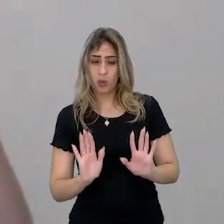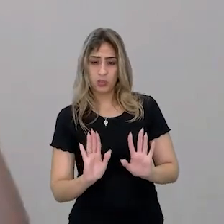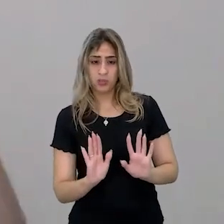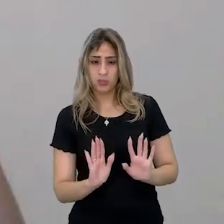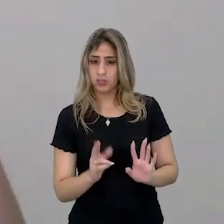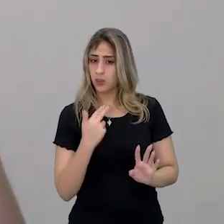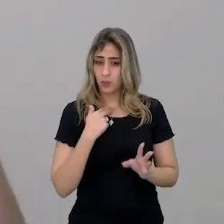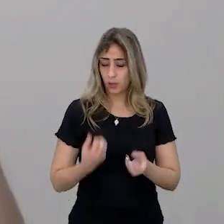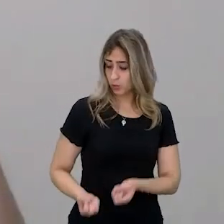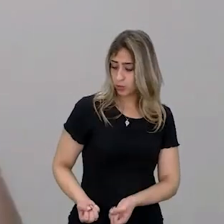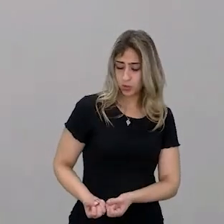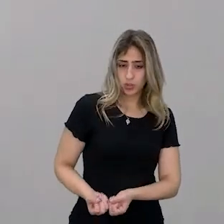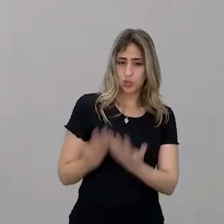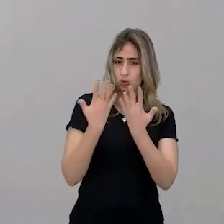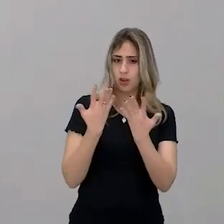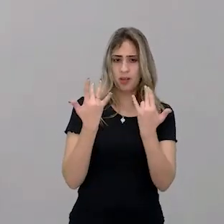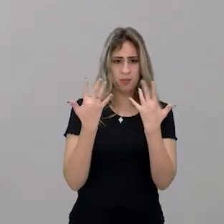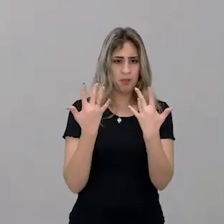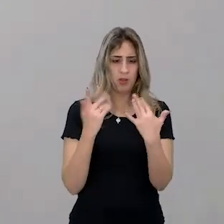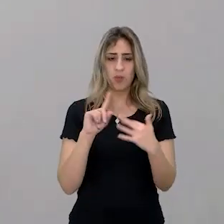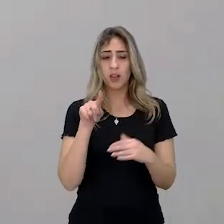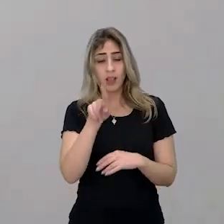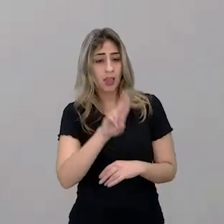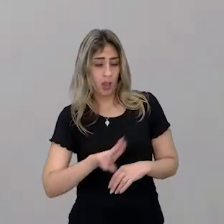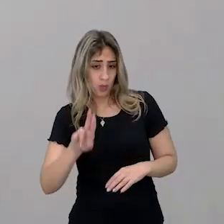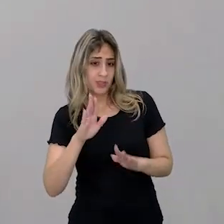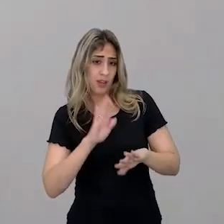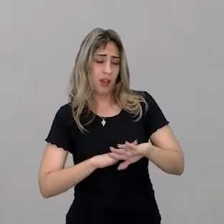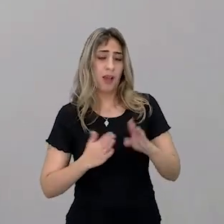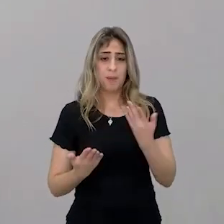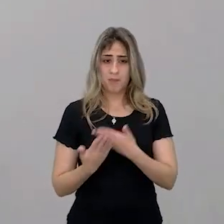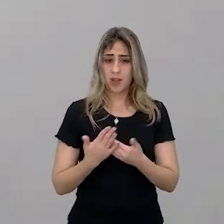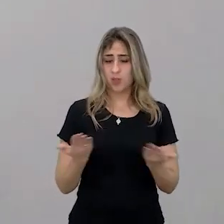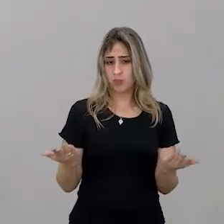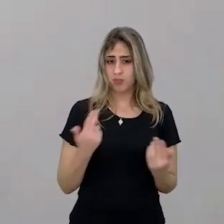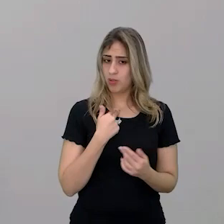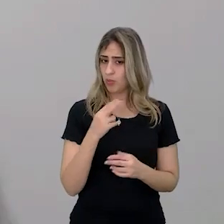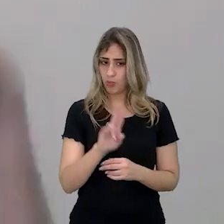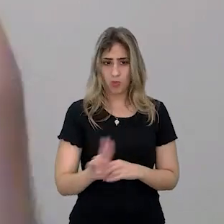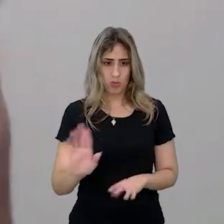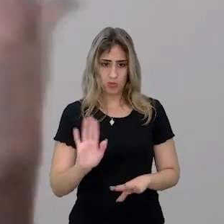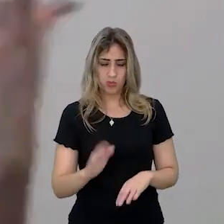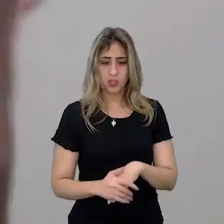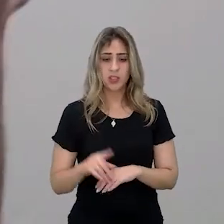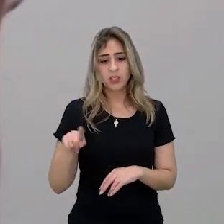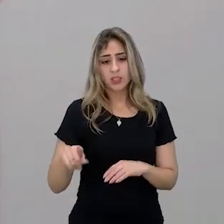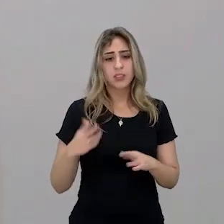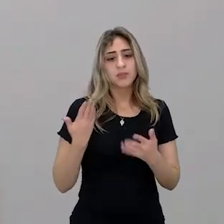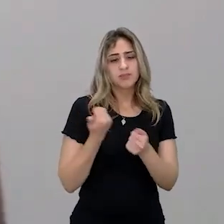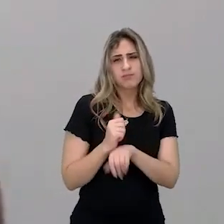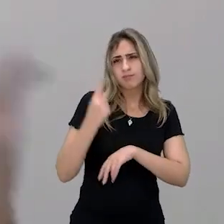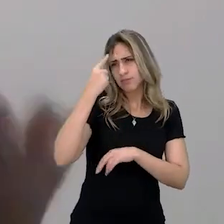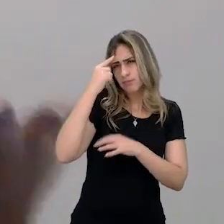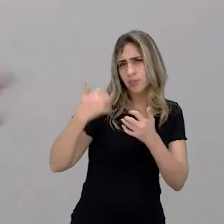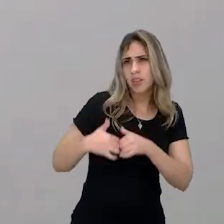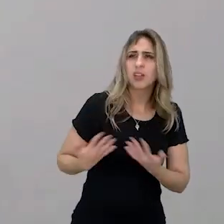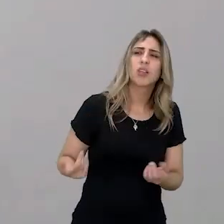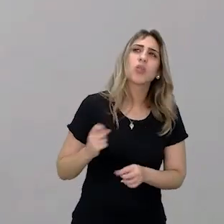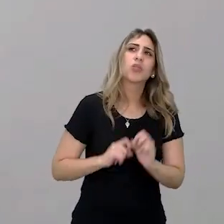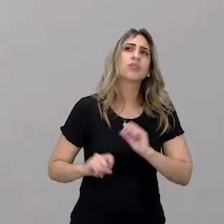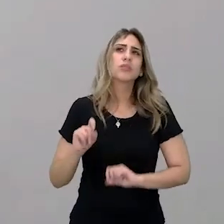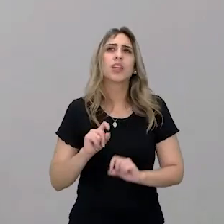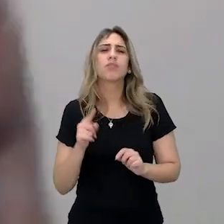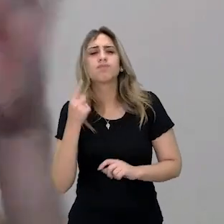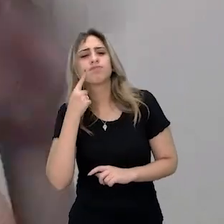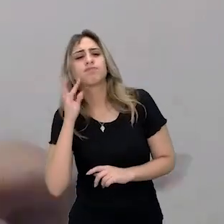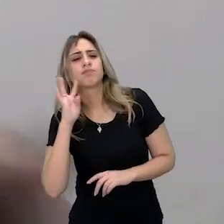não pode jogar para cima, que aí ele está usando diretamente as mãos dele. Aí ele vai parar para pensar. O que será que ele vai